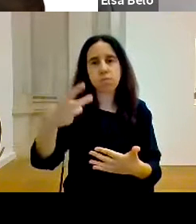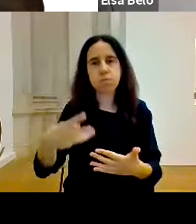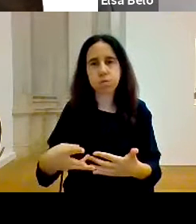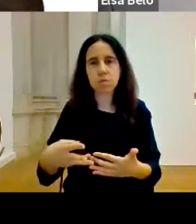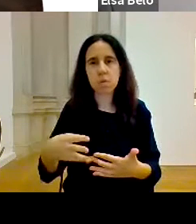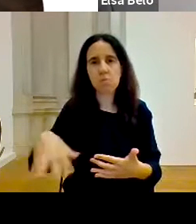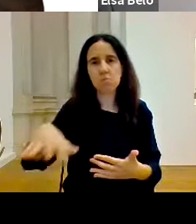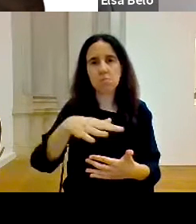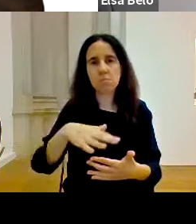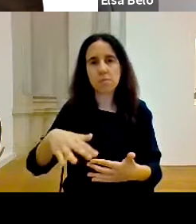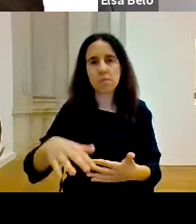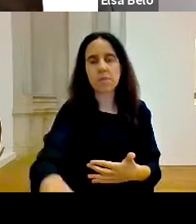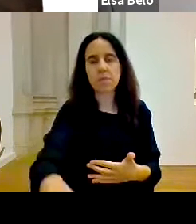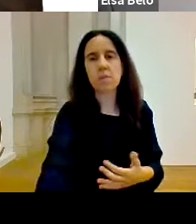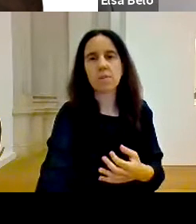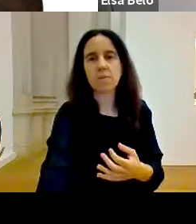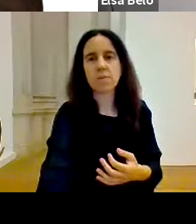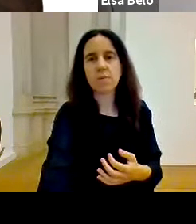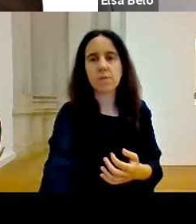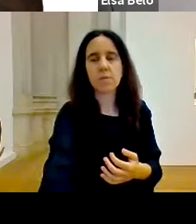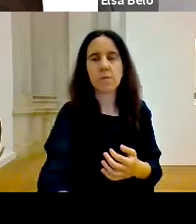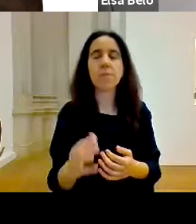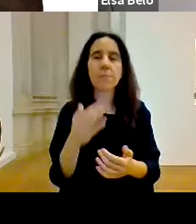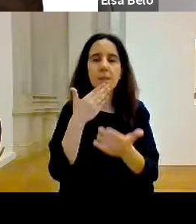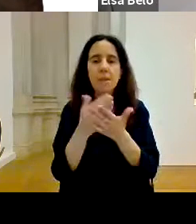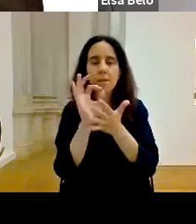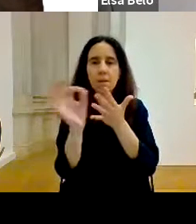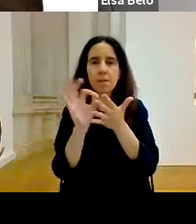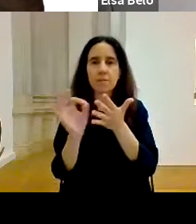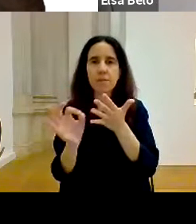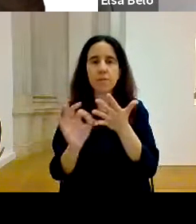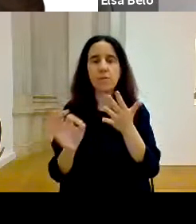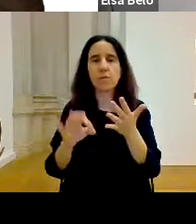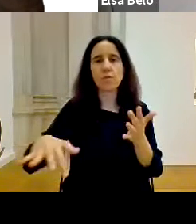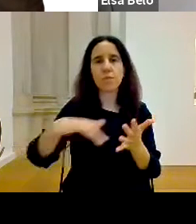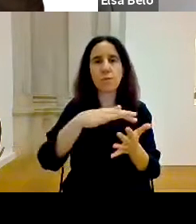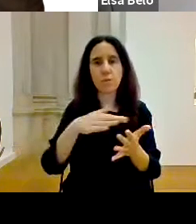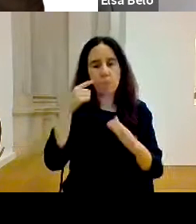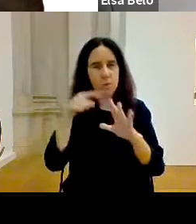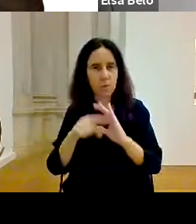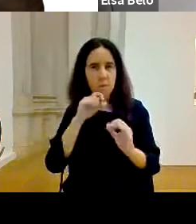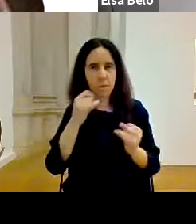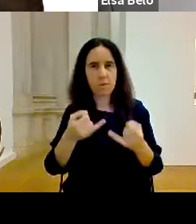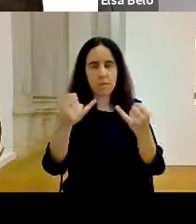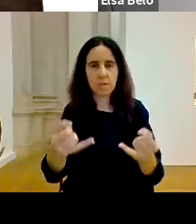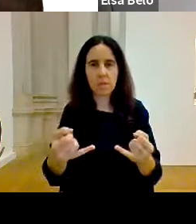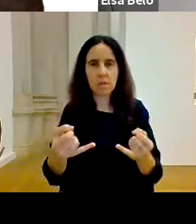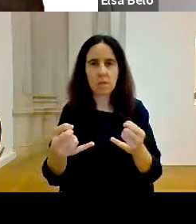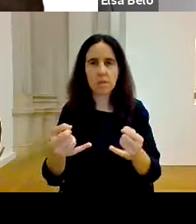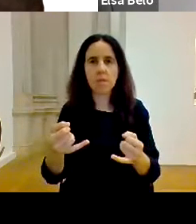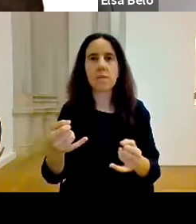isso, portanto, nesta fase não iria entrar em detalhe, mas depois se quiserem podemos aprofundar. Há imensa tecnologia que de forma